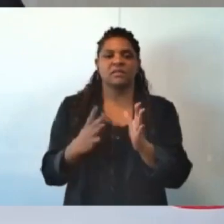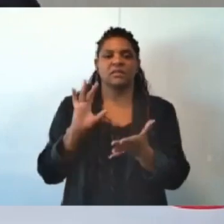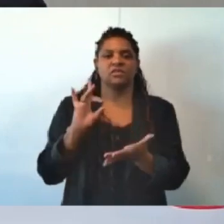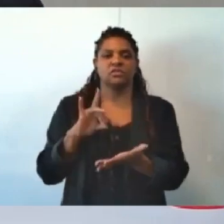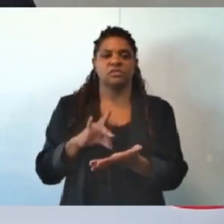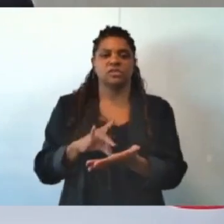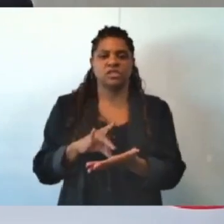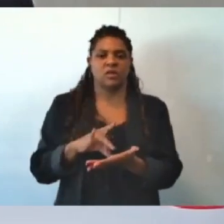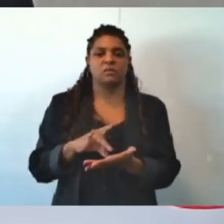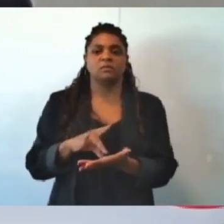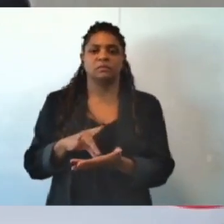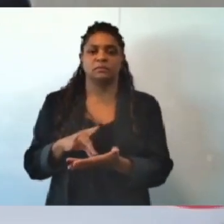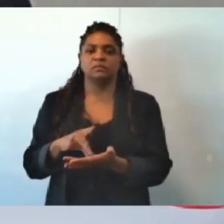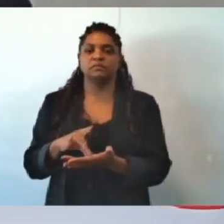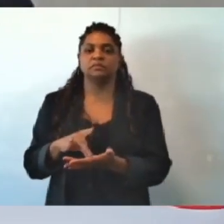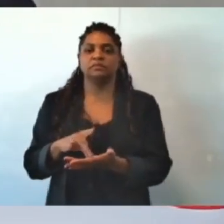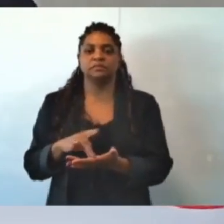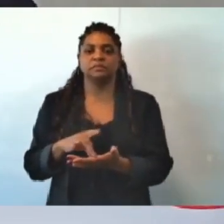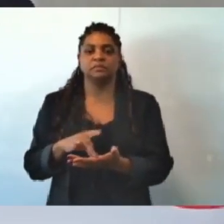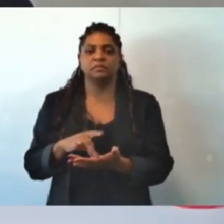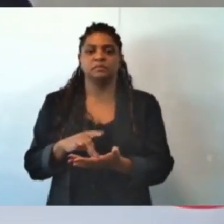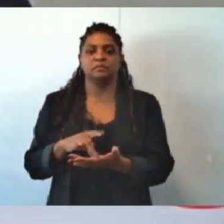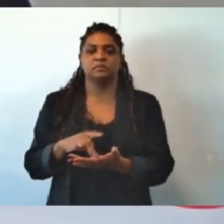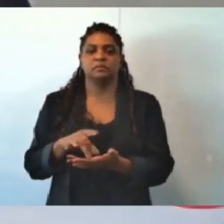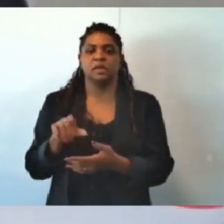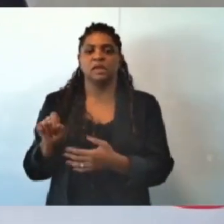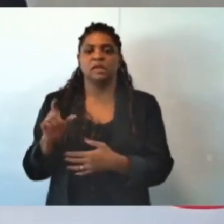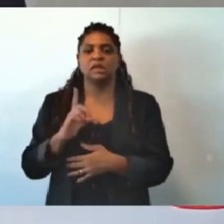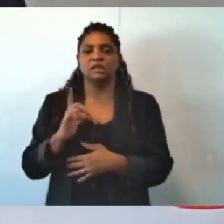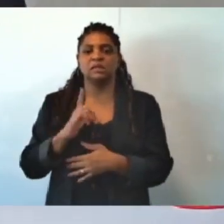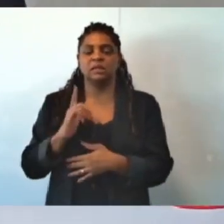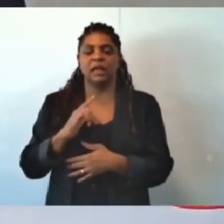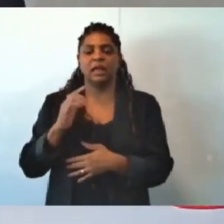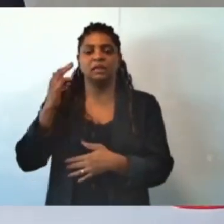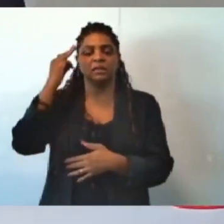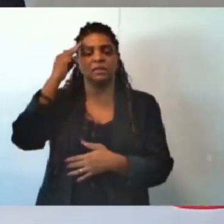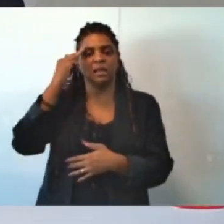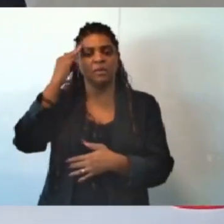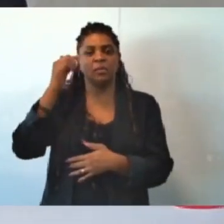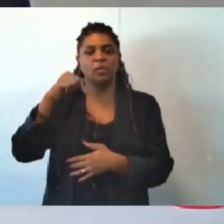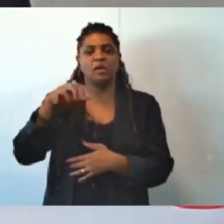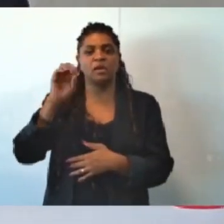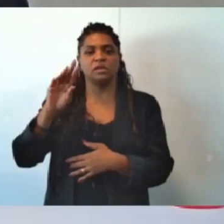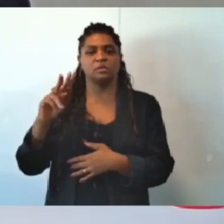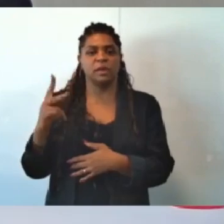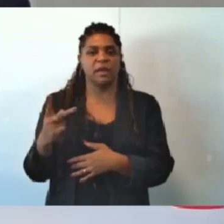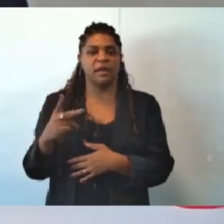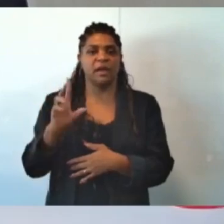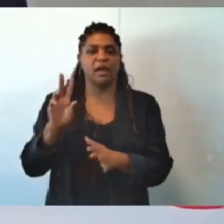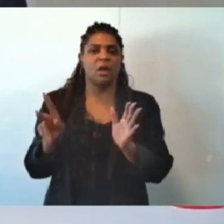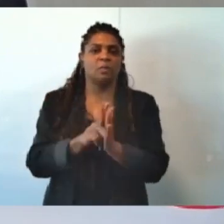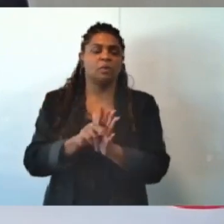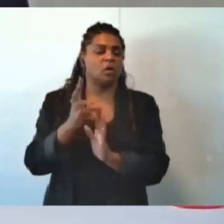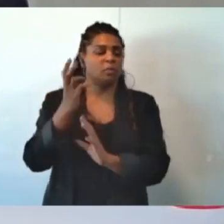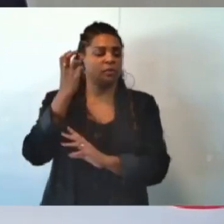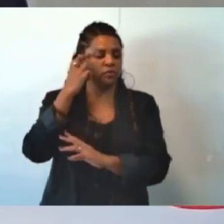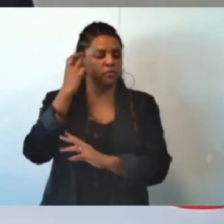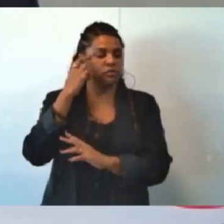que é algo ainda que vive na memória do belo-horizontino, algo que é da cultura do belo-horizontino, às vezes passar ali de